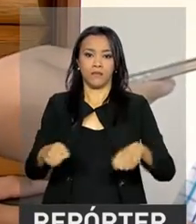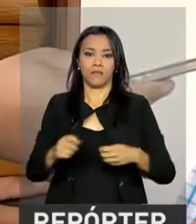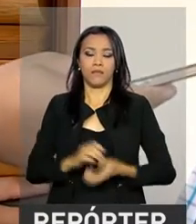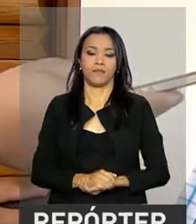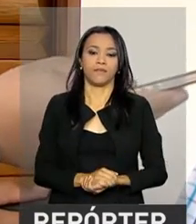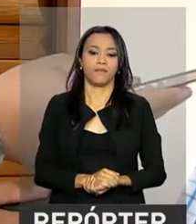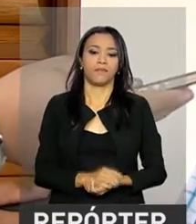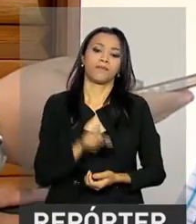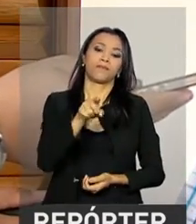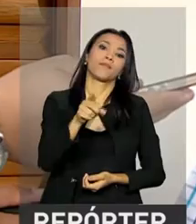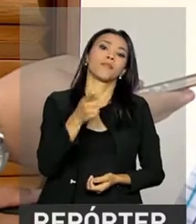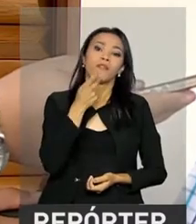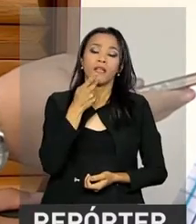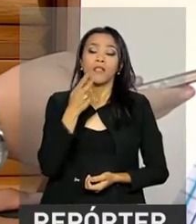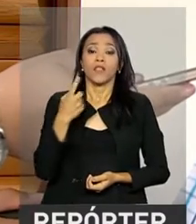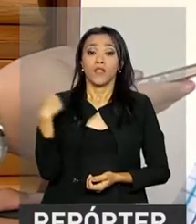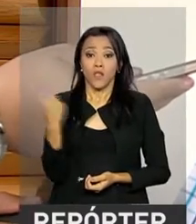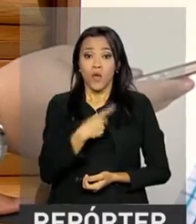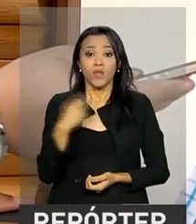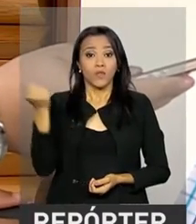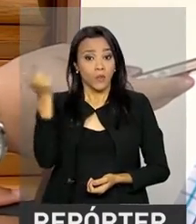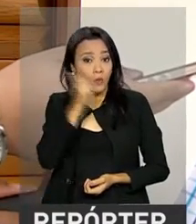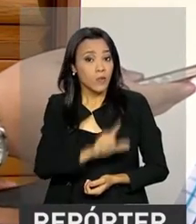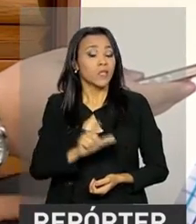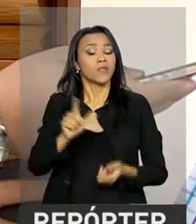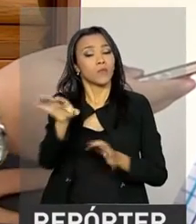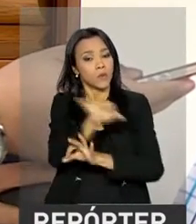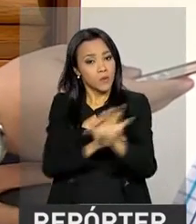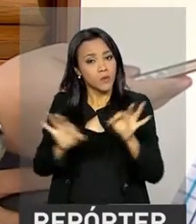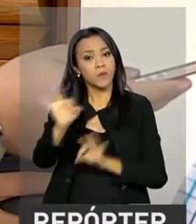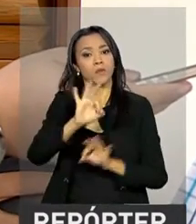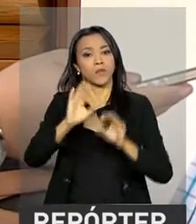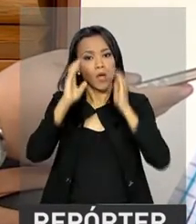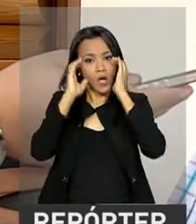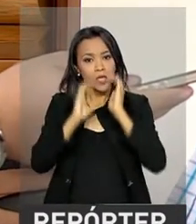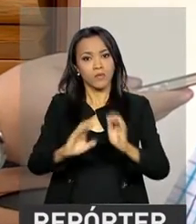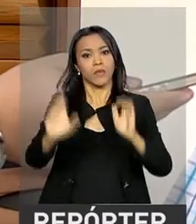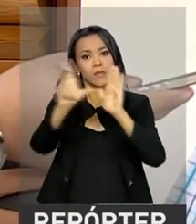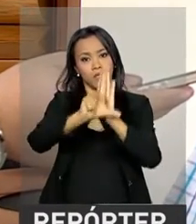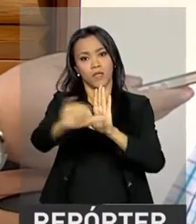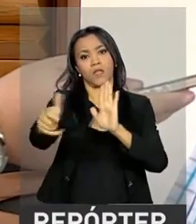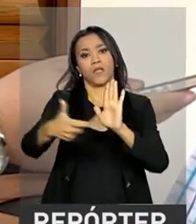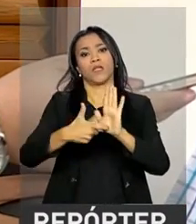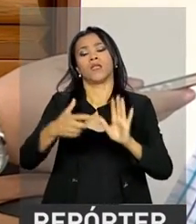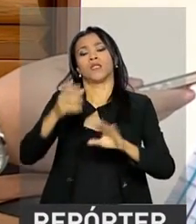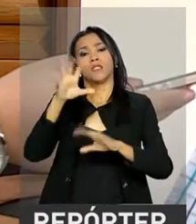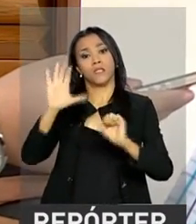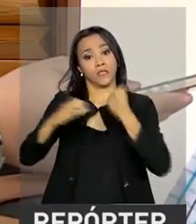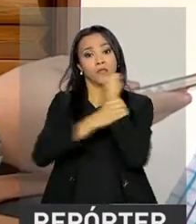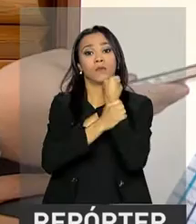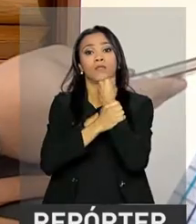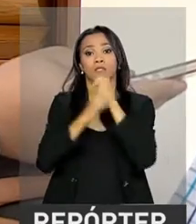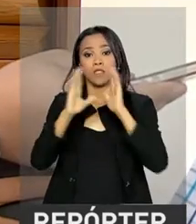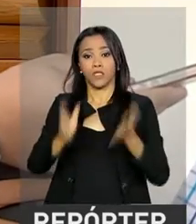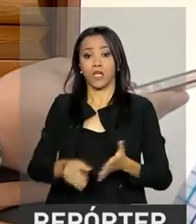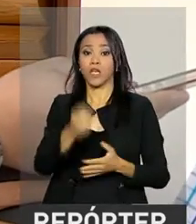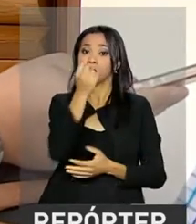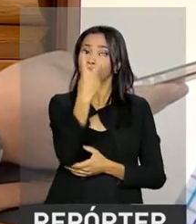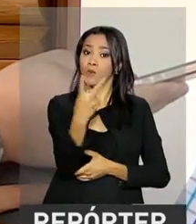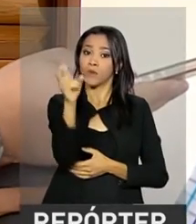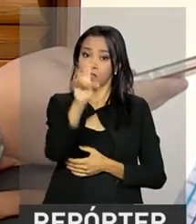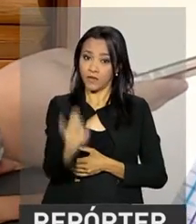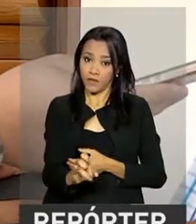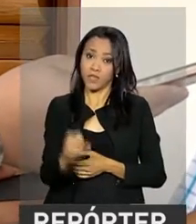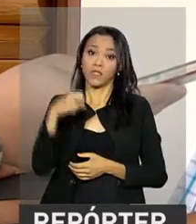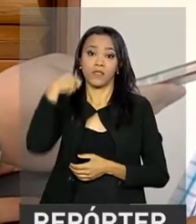recuperamos a lei a ordem pública ea segurança anteriormente por duas vezes no rio